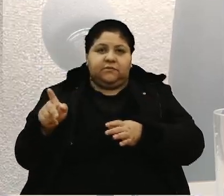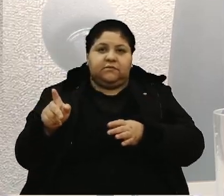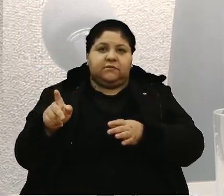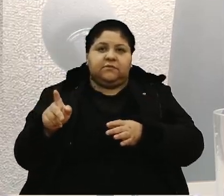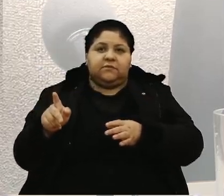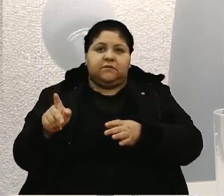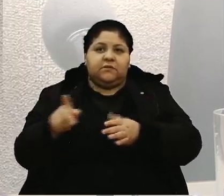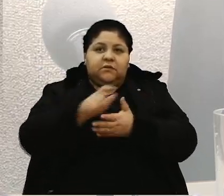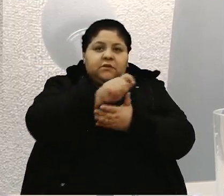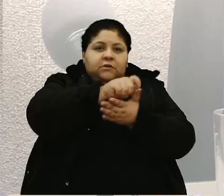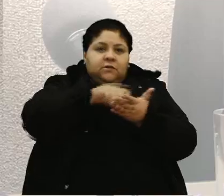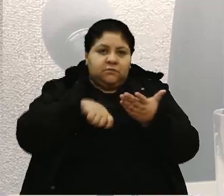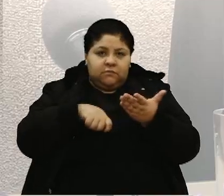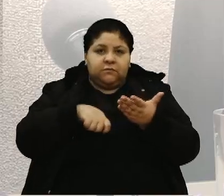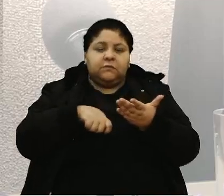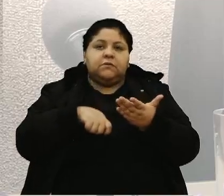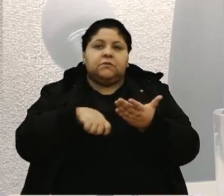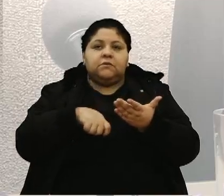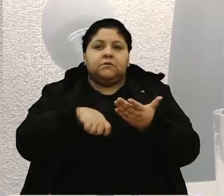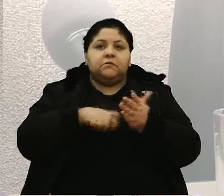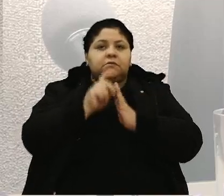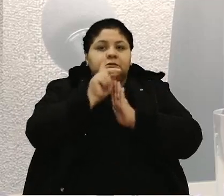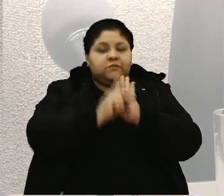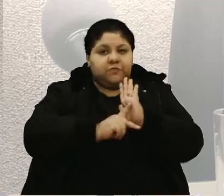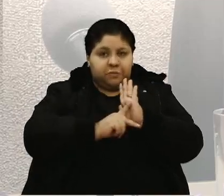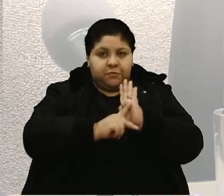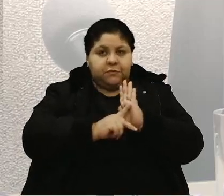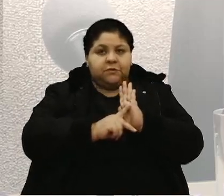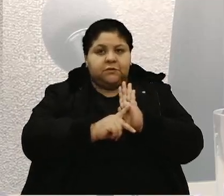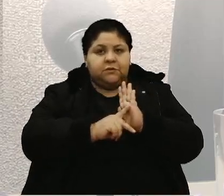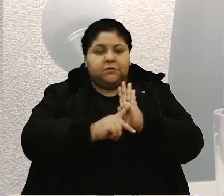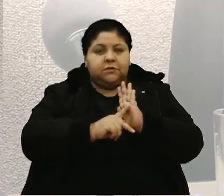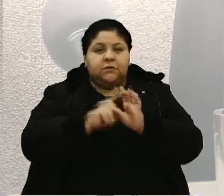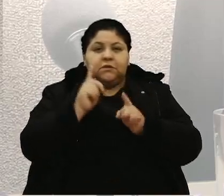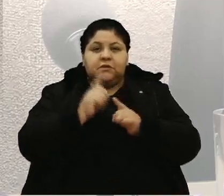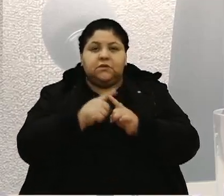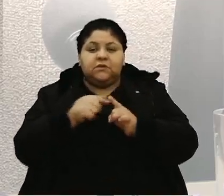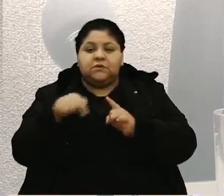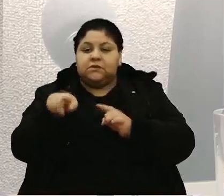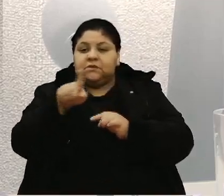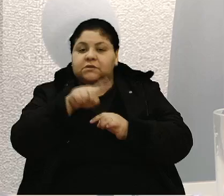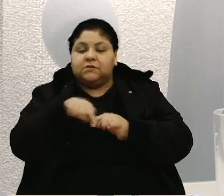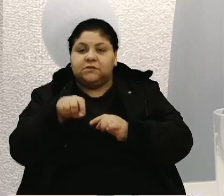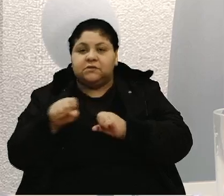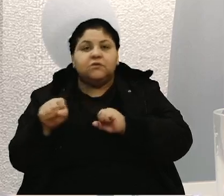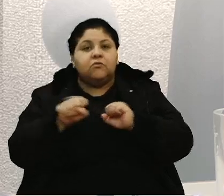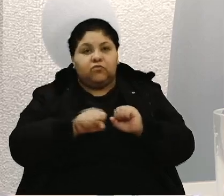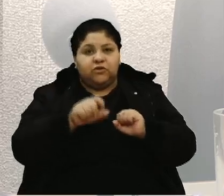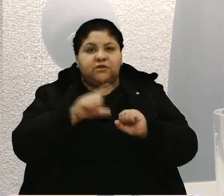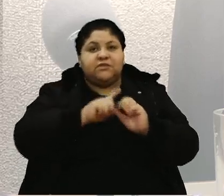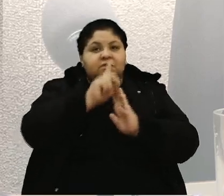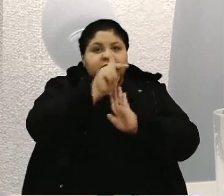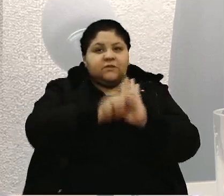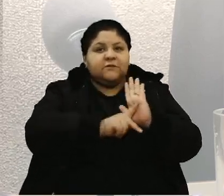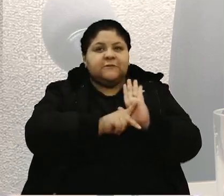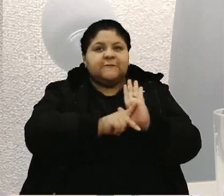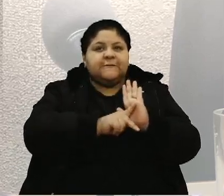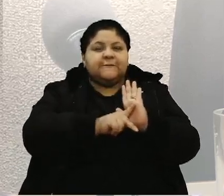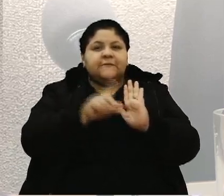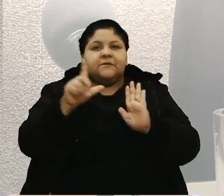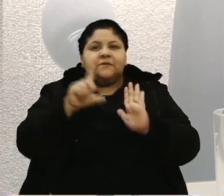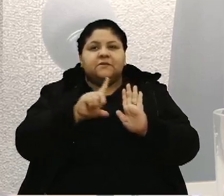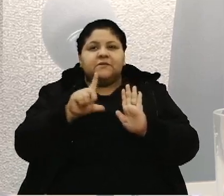que assinassem esses projetos, porque aí nós poderíamos ter os projetos e ter